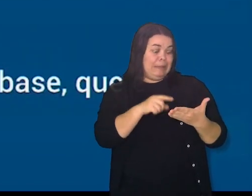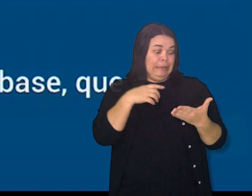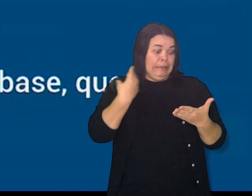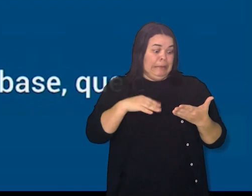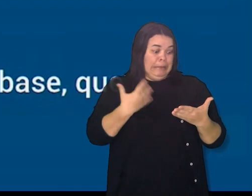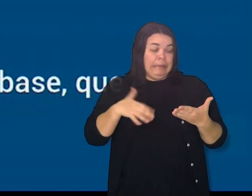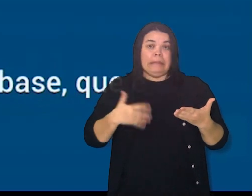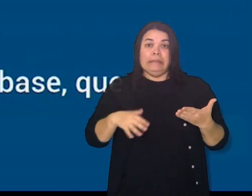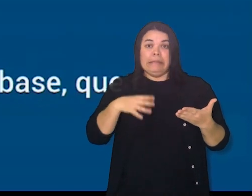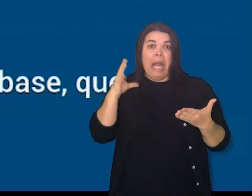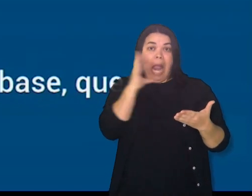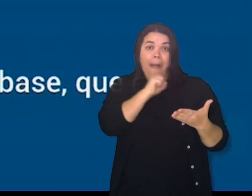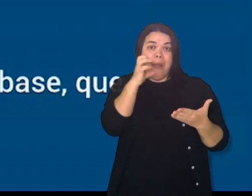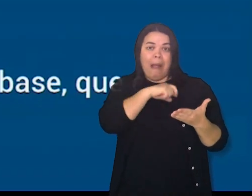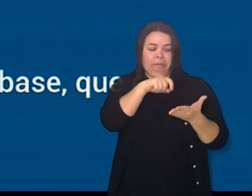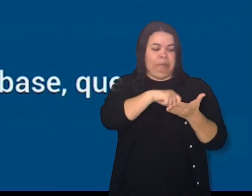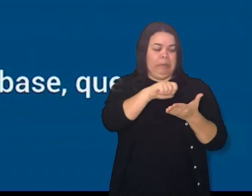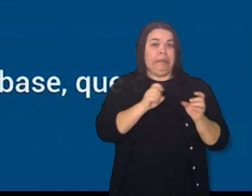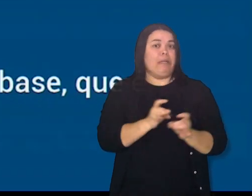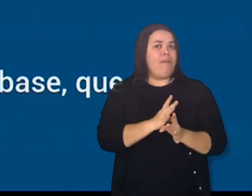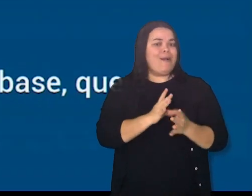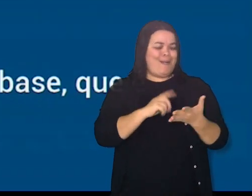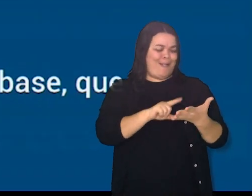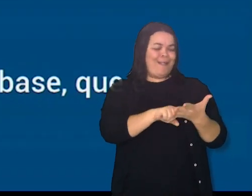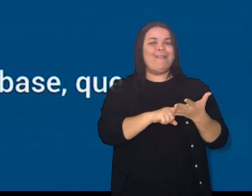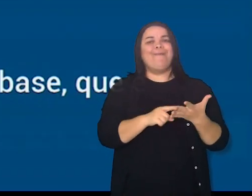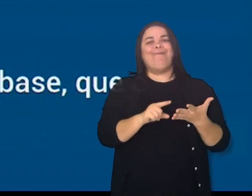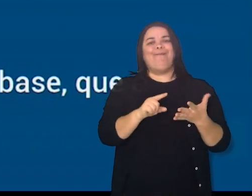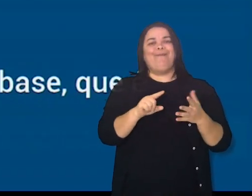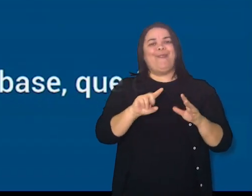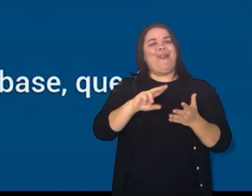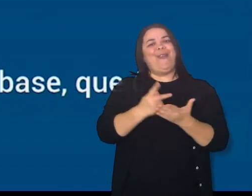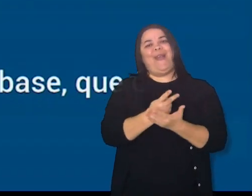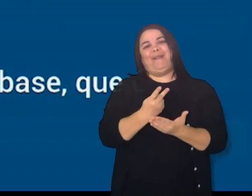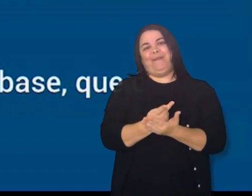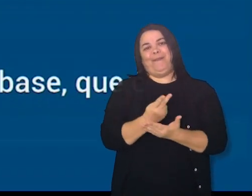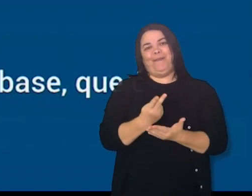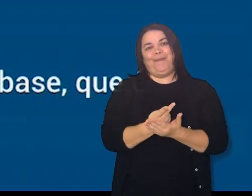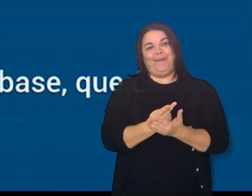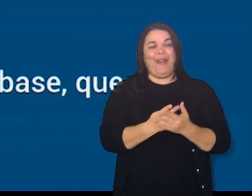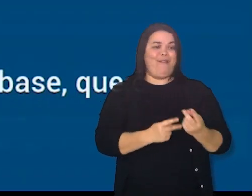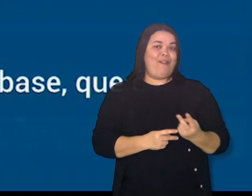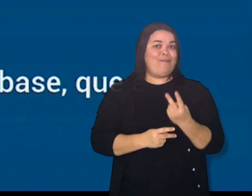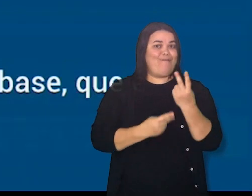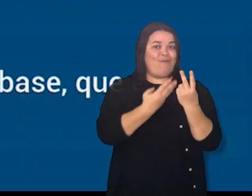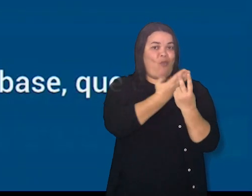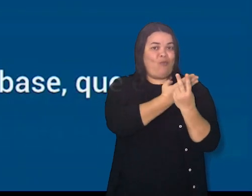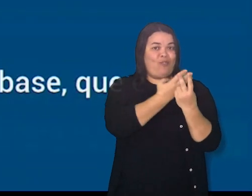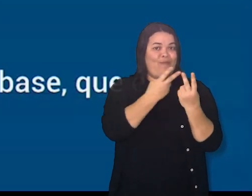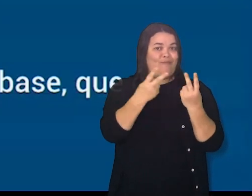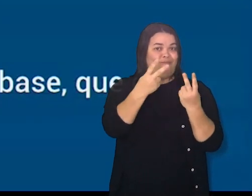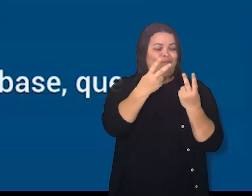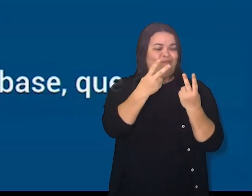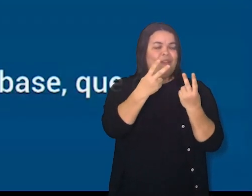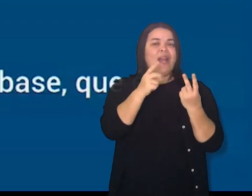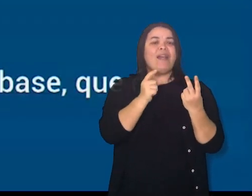uma operação dessa natureza está tão ansiosa para terminar o cálculo, né? Aí se depara com essa situação aqui. 2 à